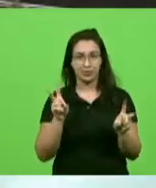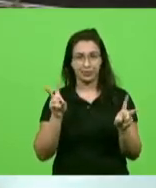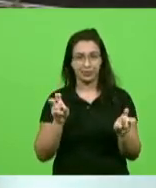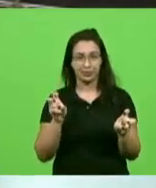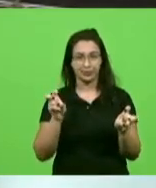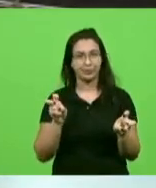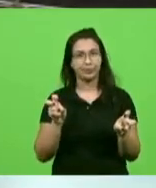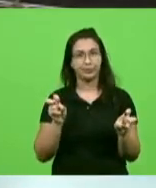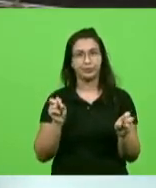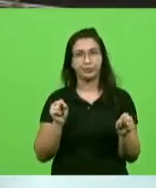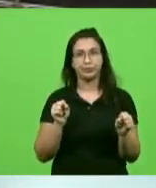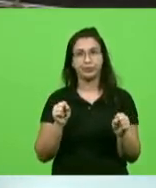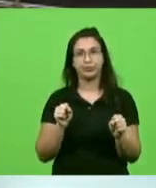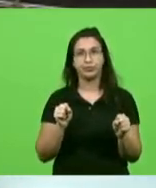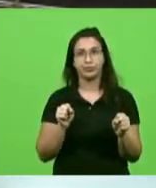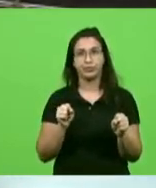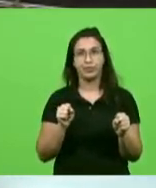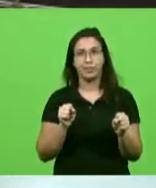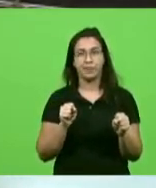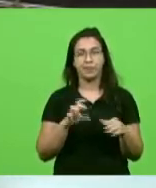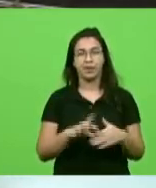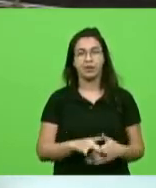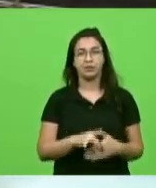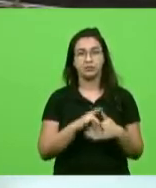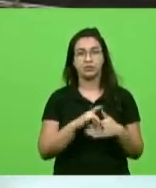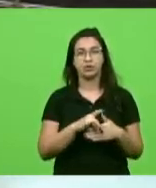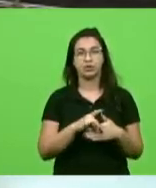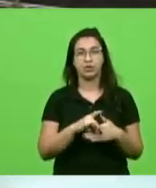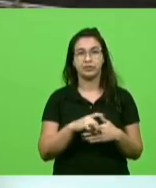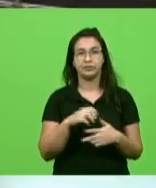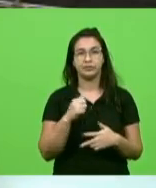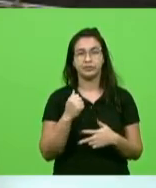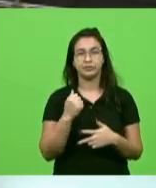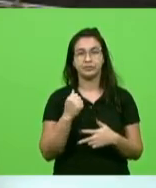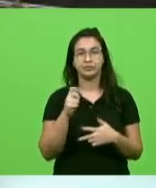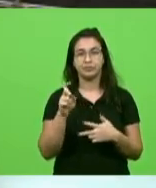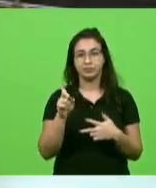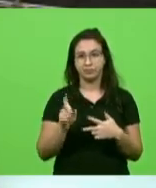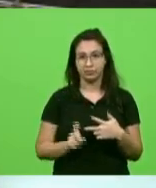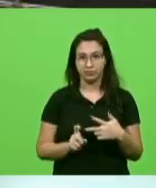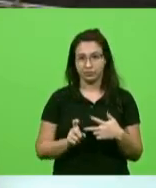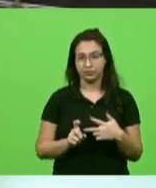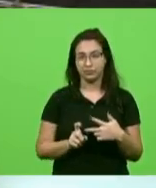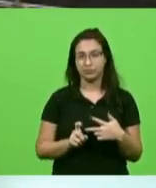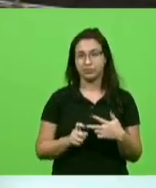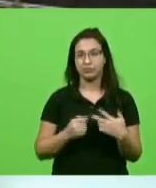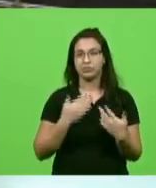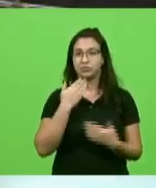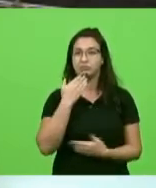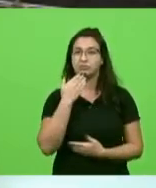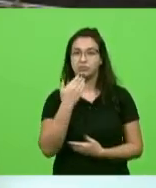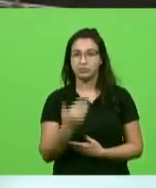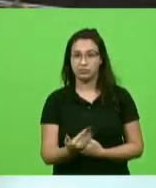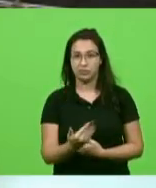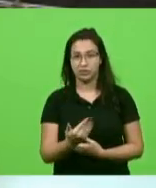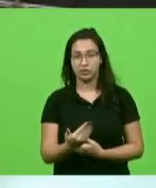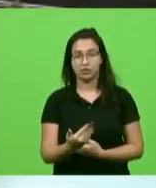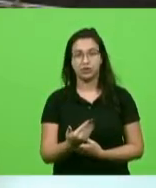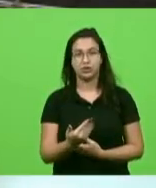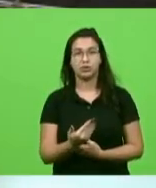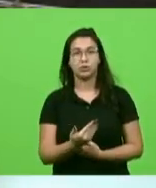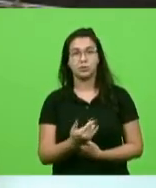abraços é o chefe do Poder Executivo Catarinense pretende o nosso estado pedido